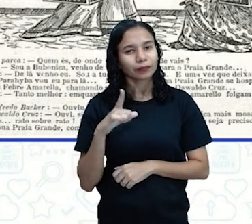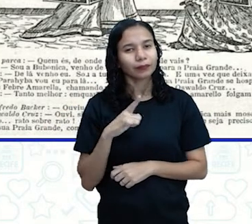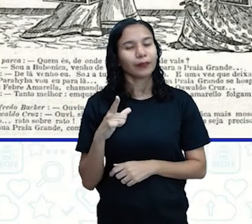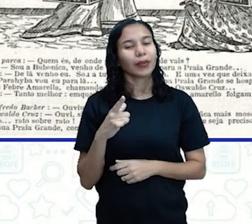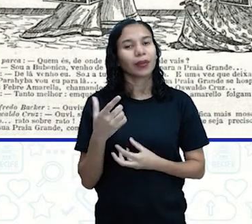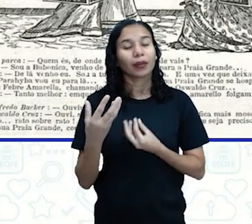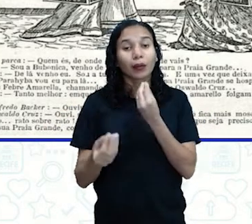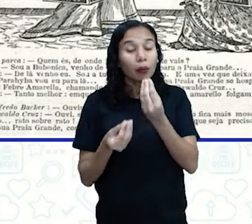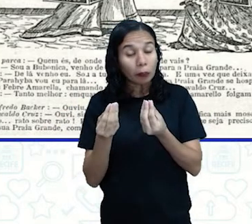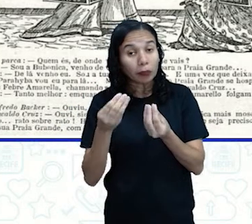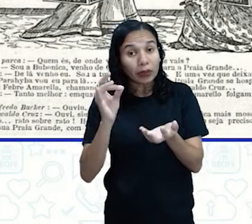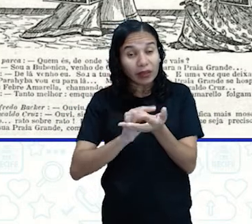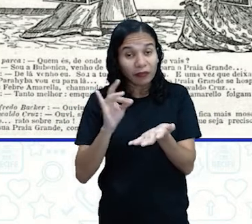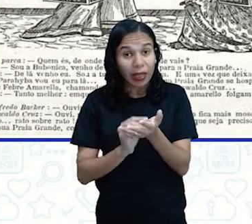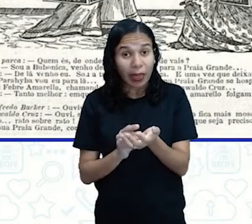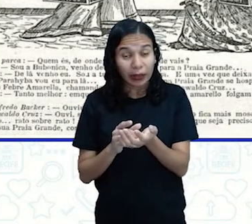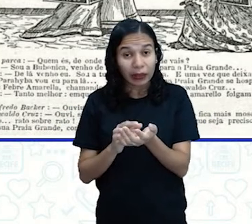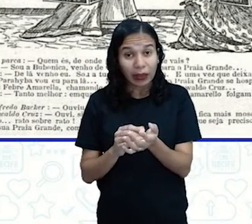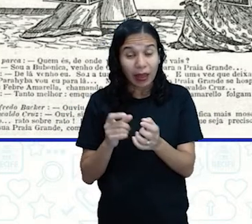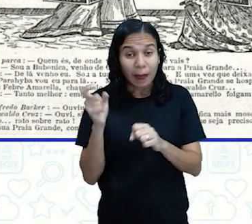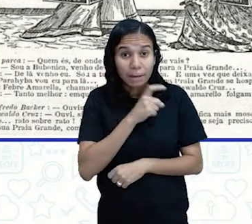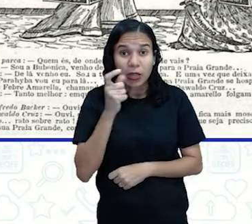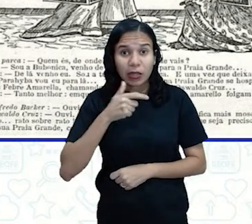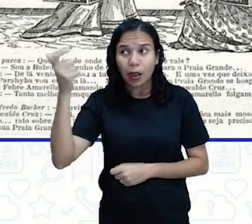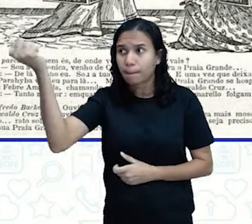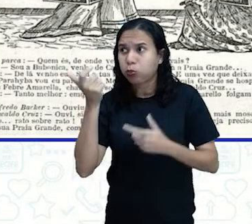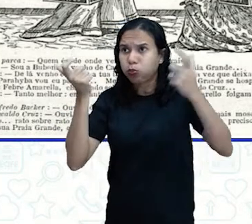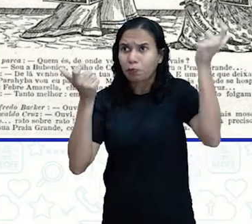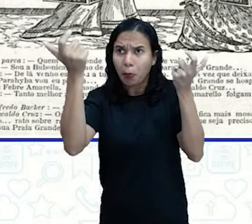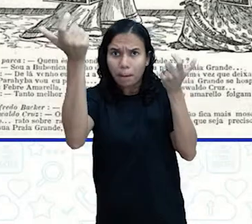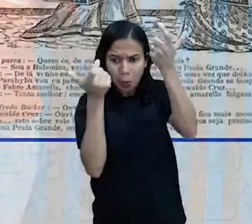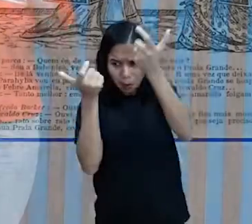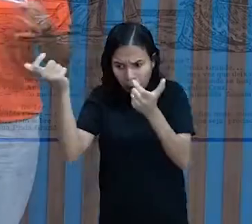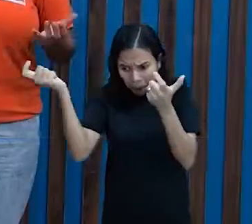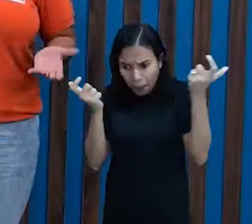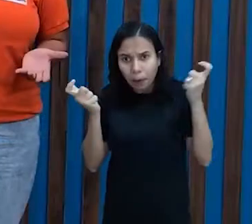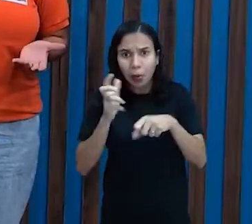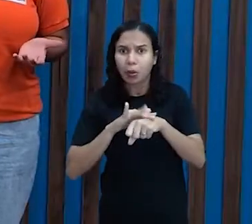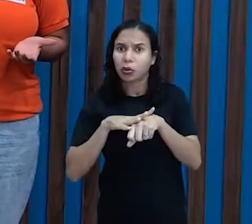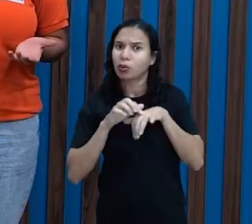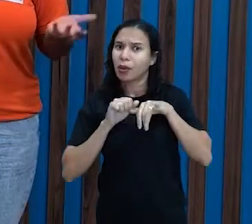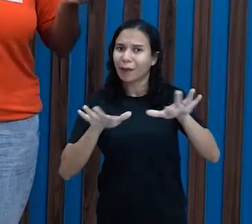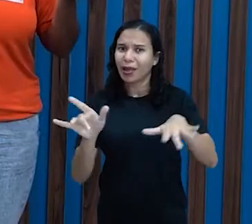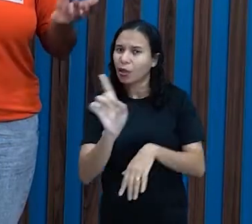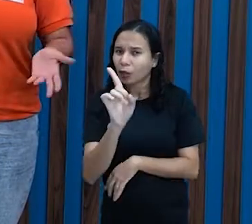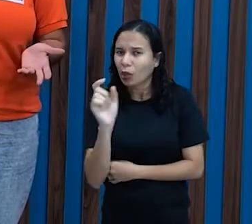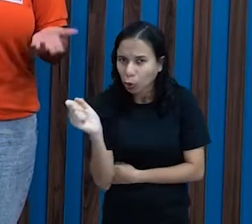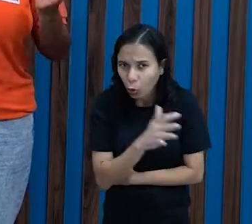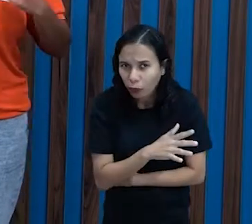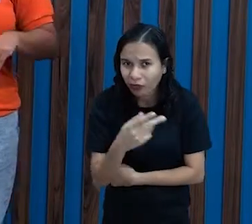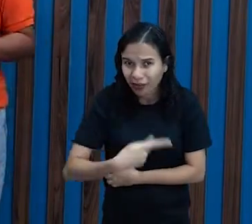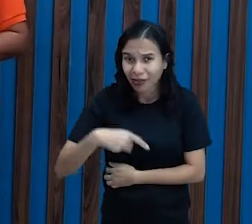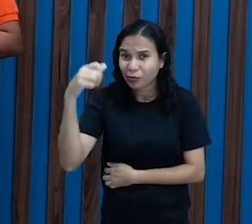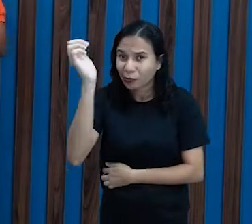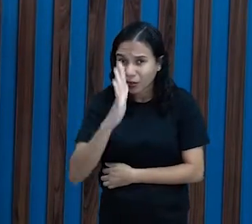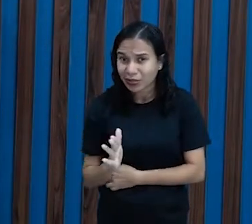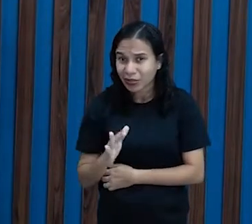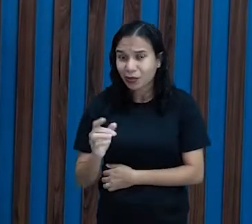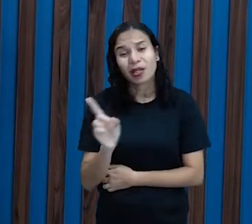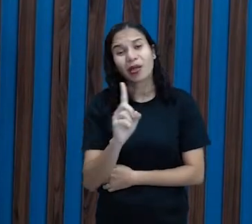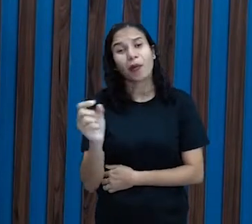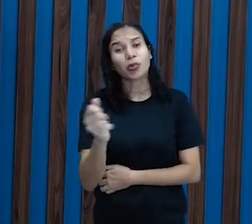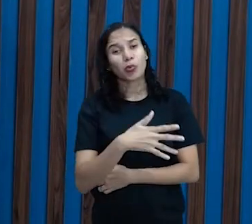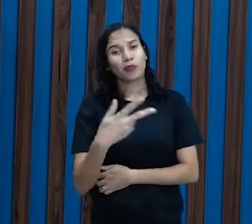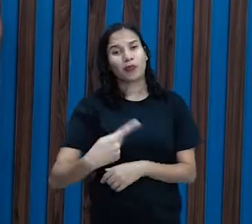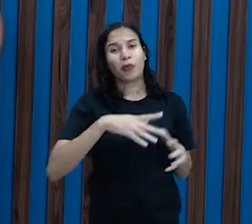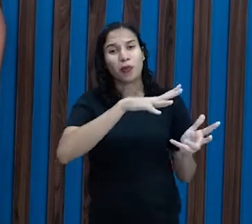esse bombardeamento de fake news durante uma pandemia não é novidade, nem no Brasil, nem no mundo. O que acontece é que